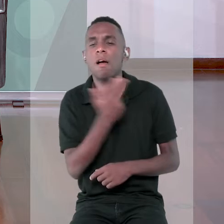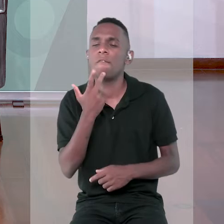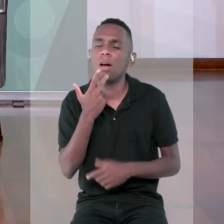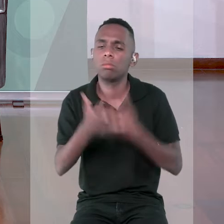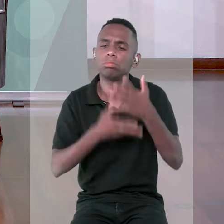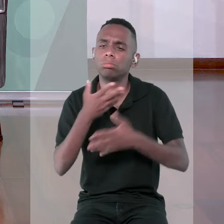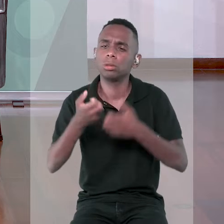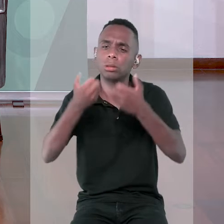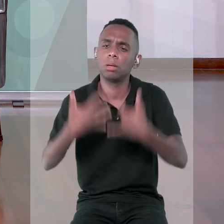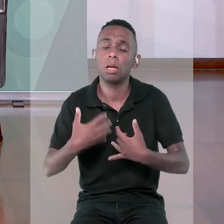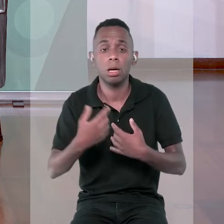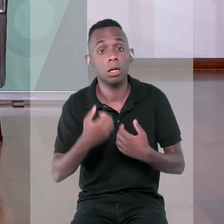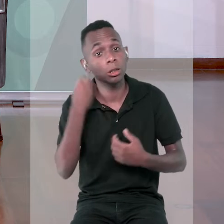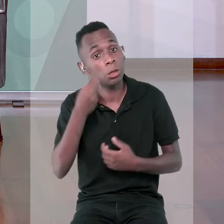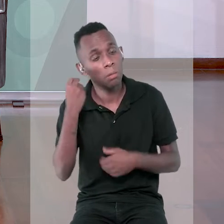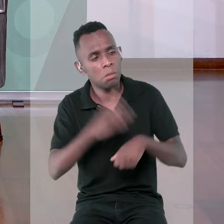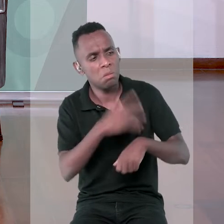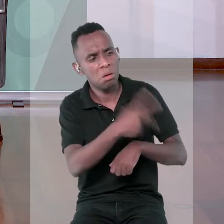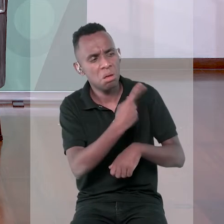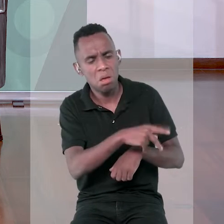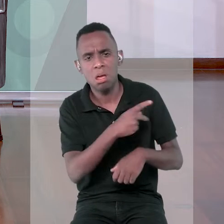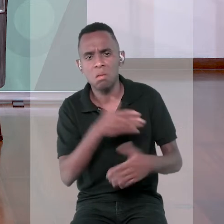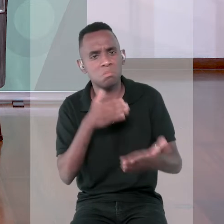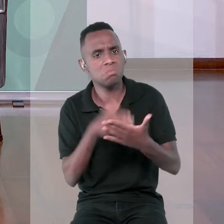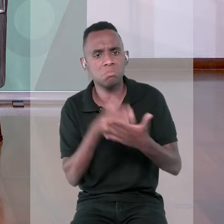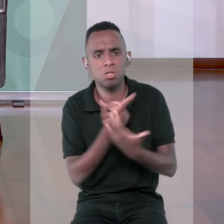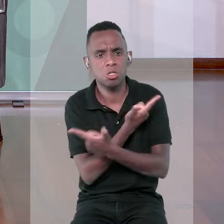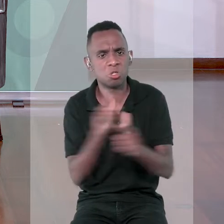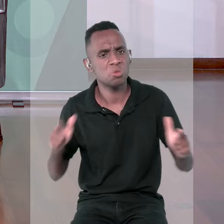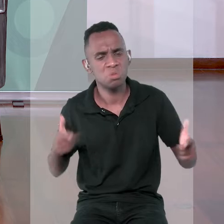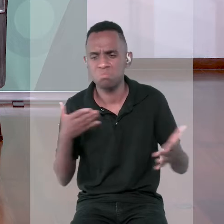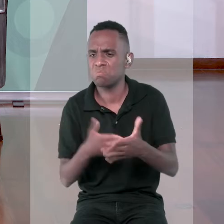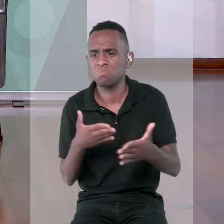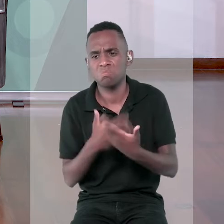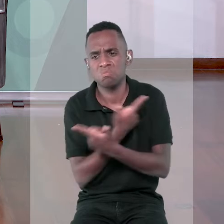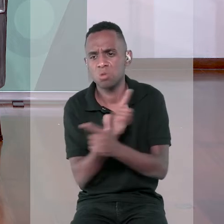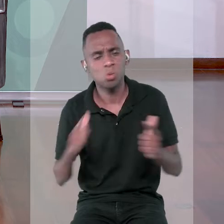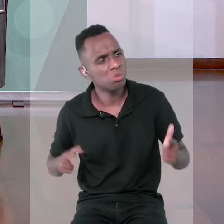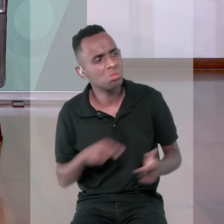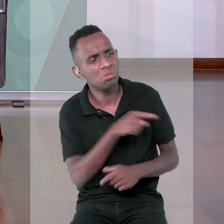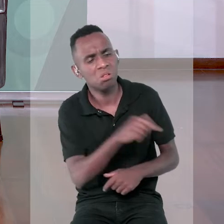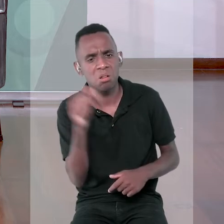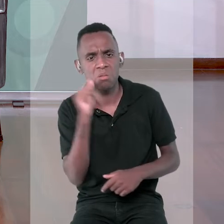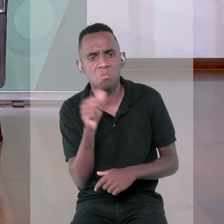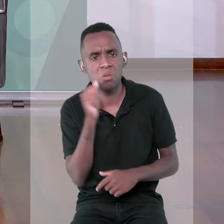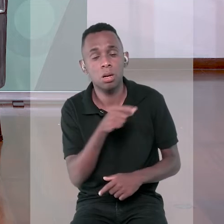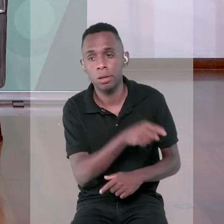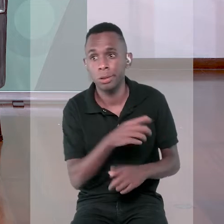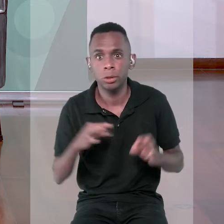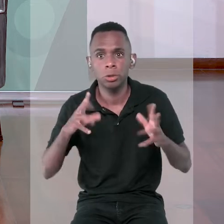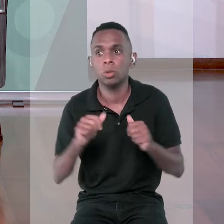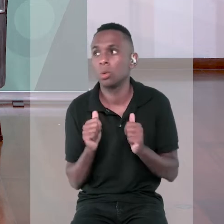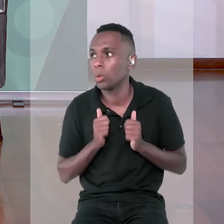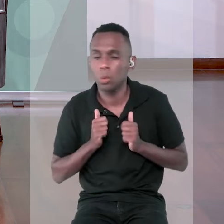fez, ele diz da intrepidez, e ela era intrépida. E ela era uma mulher, assim, quando todo mundo ficava